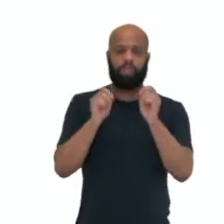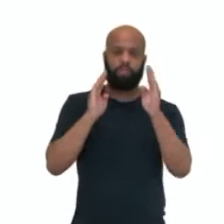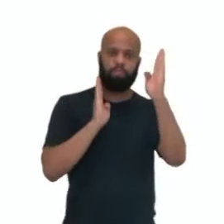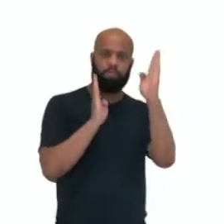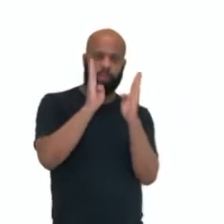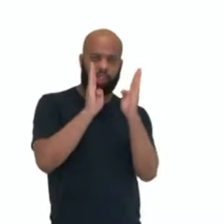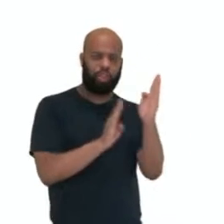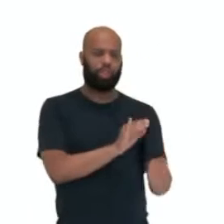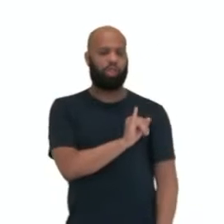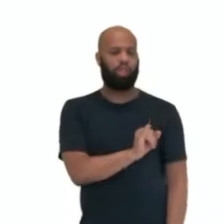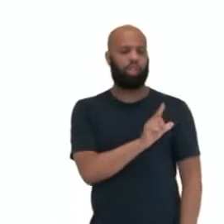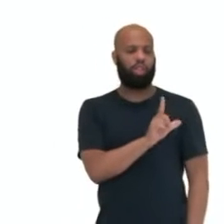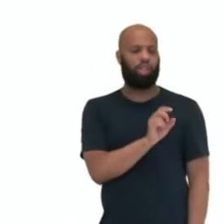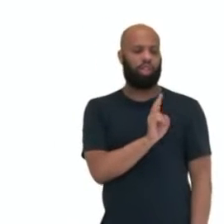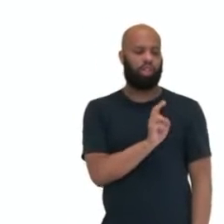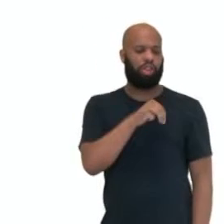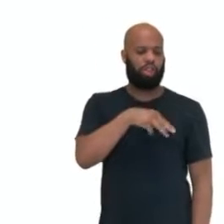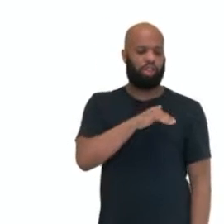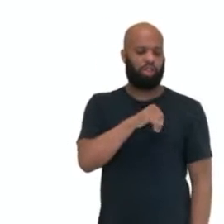viveu entre